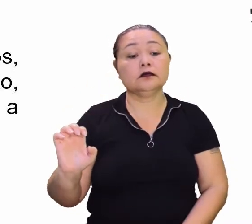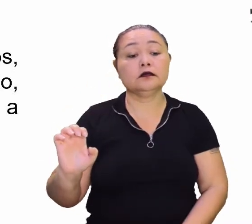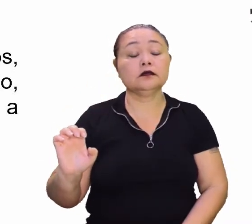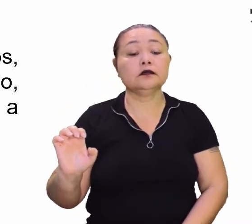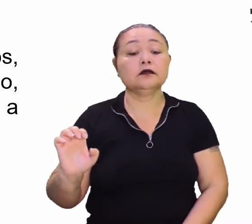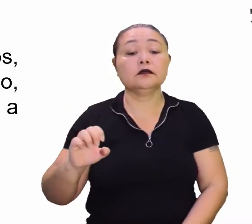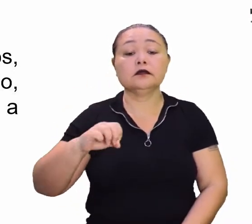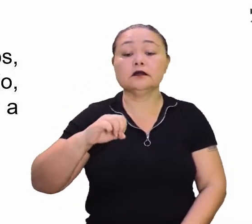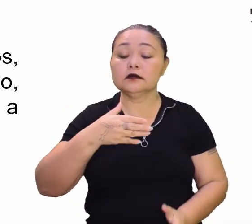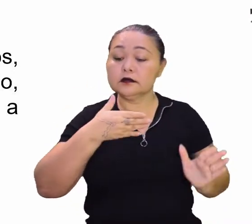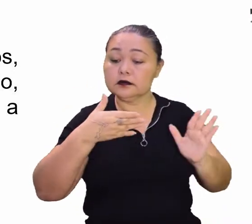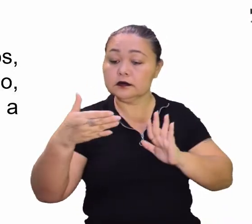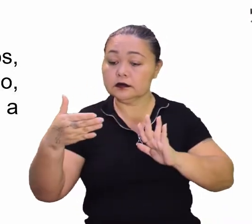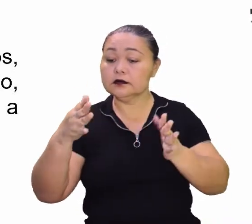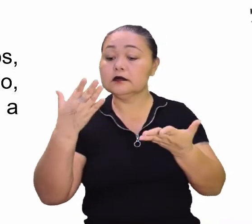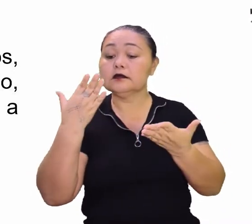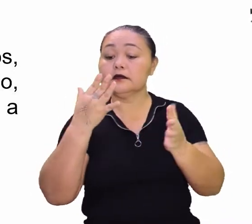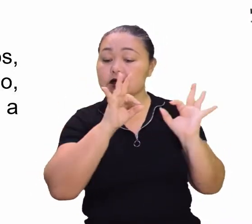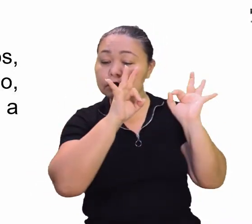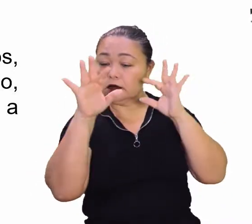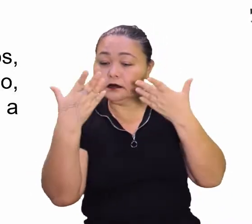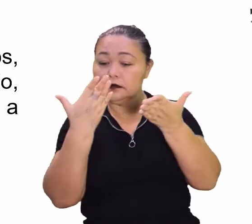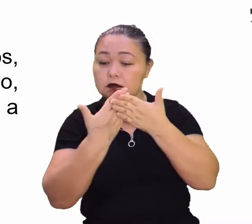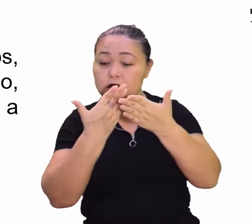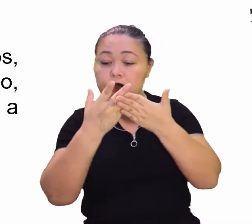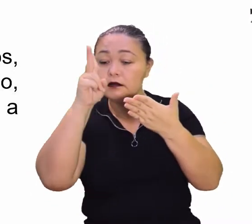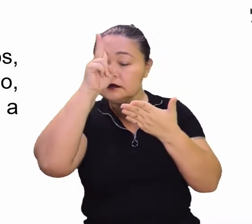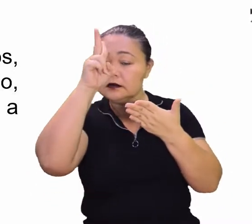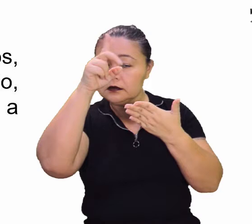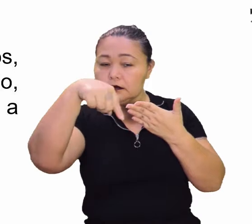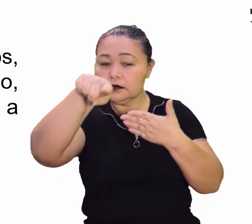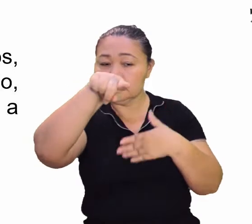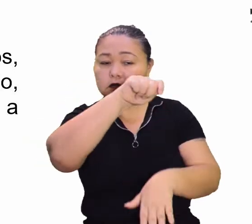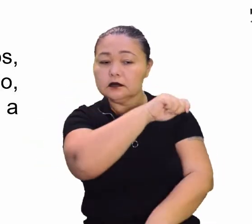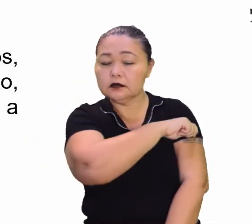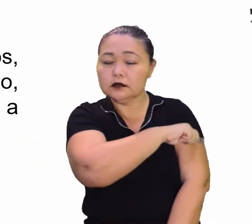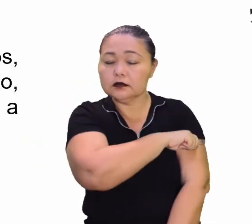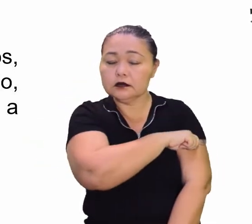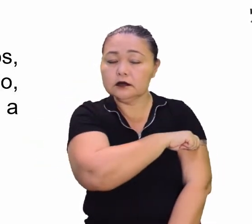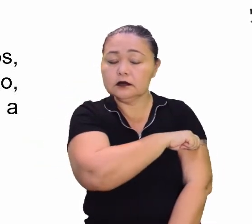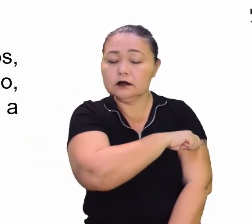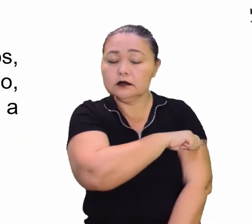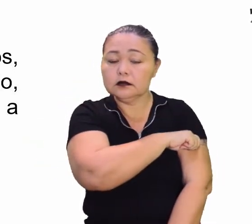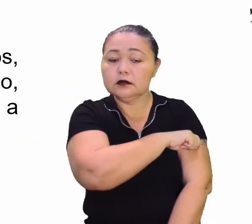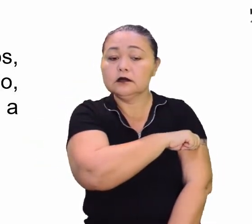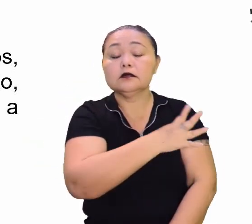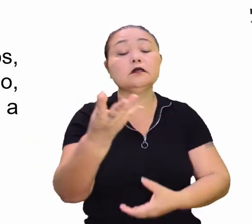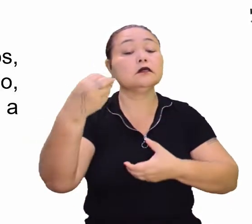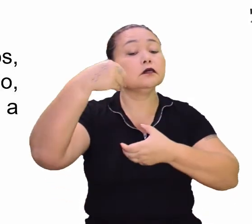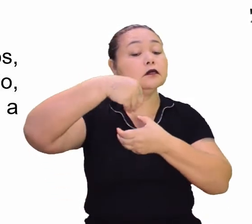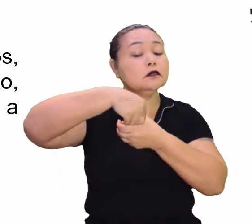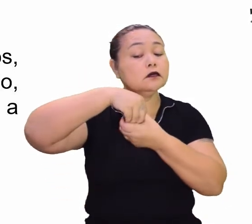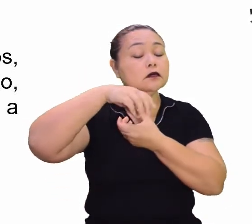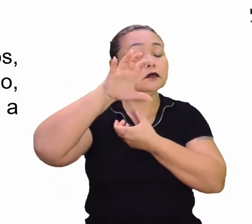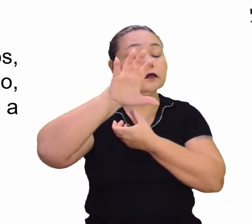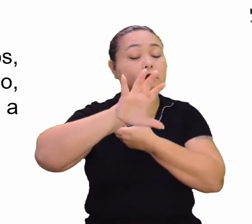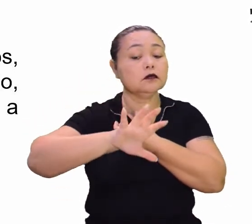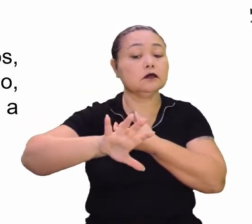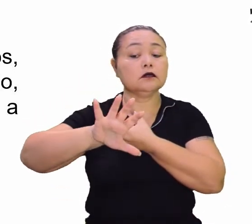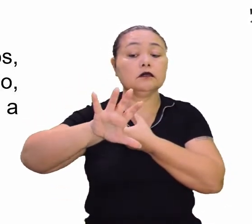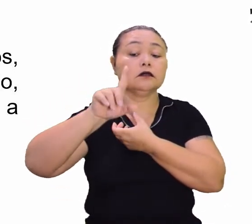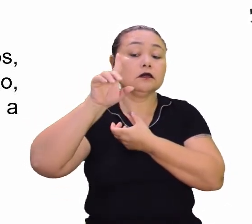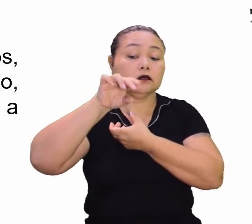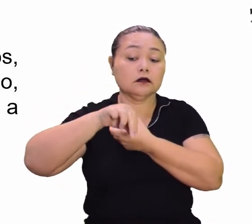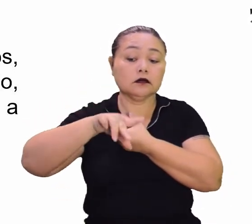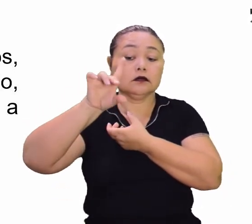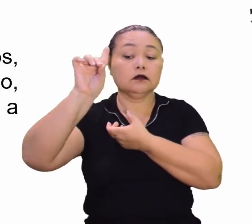Jorge, durante a aula nós falamos o seguinte, e o aluno deve lembrar, que dentro dessa região do